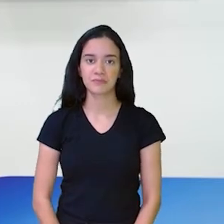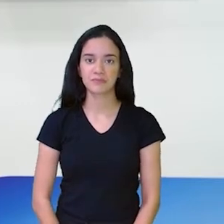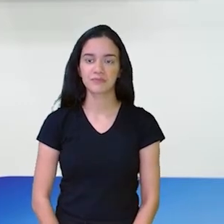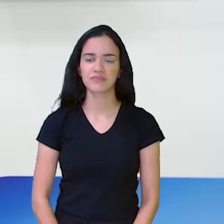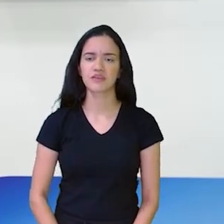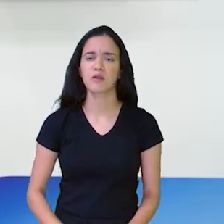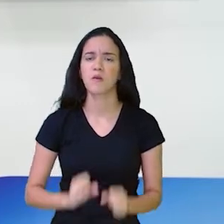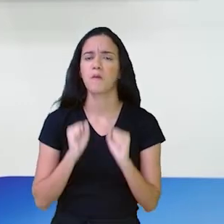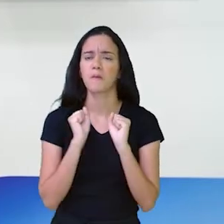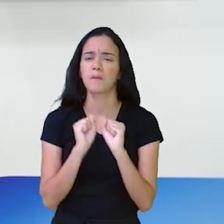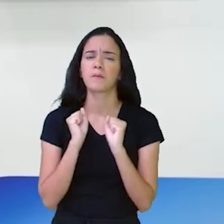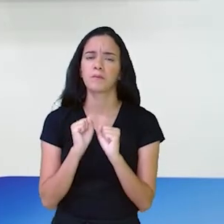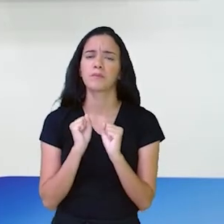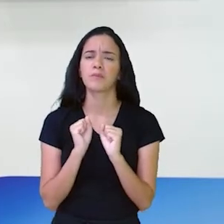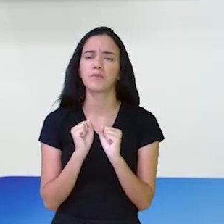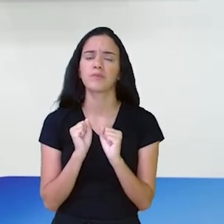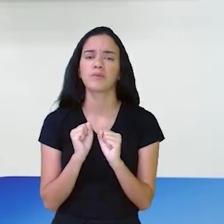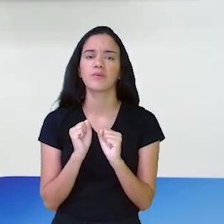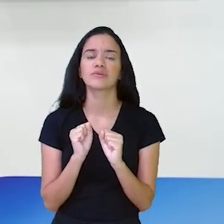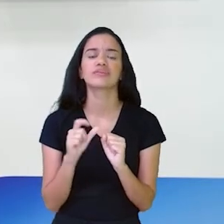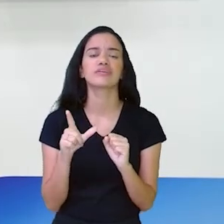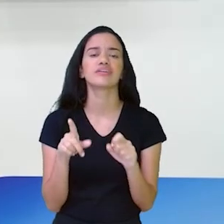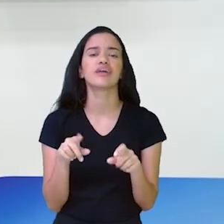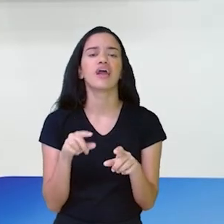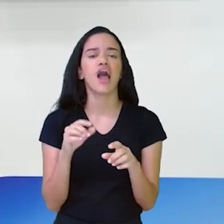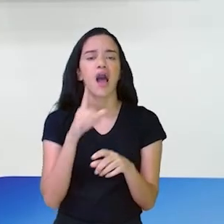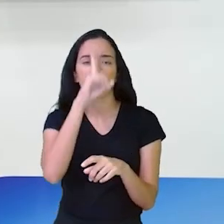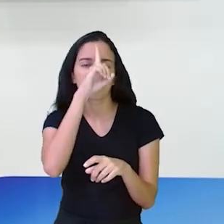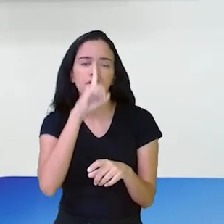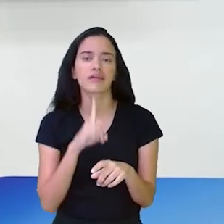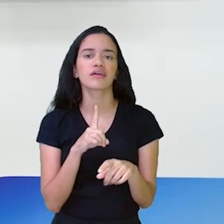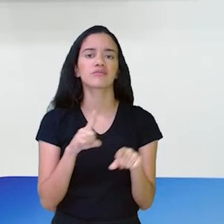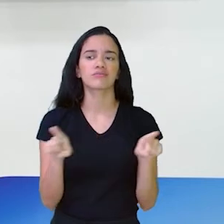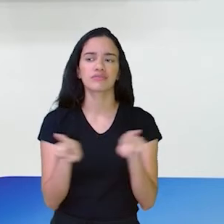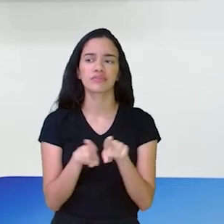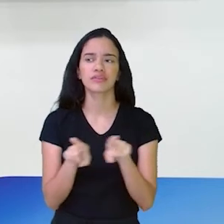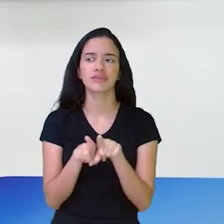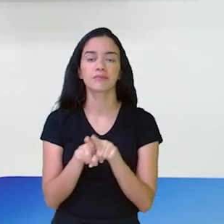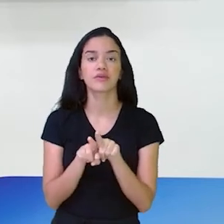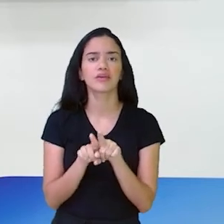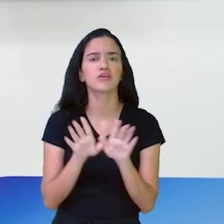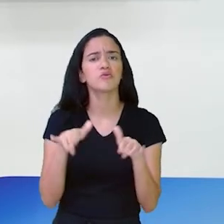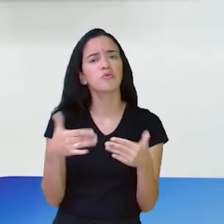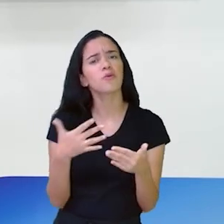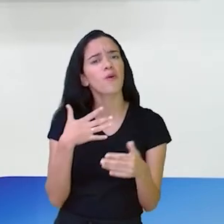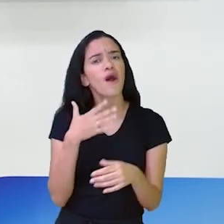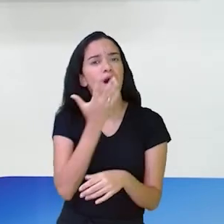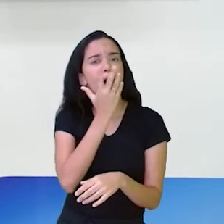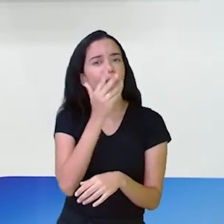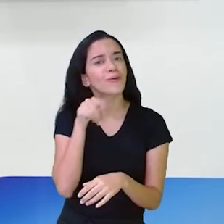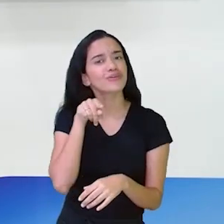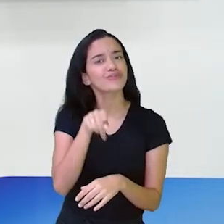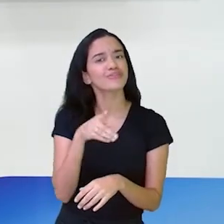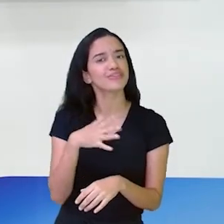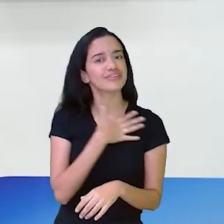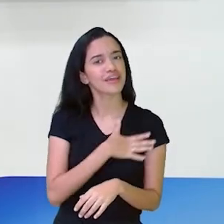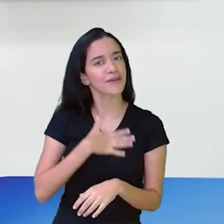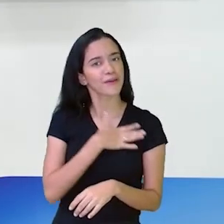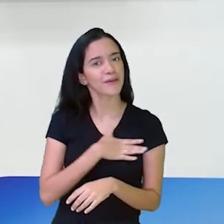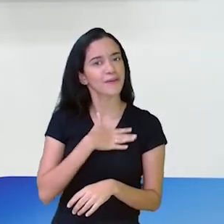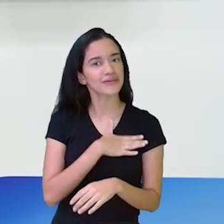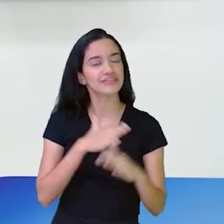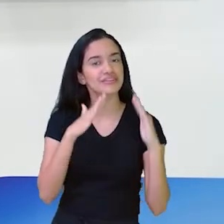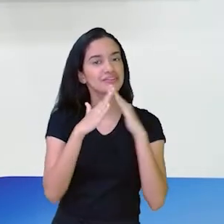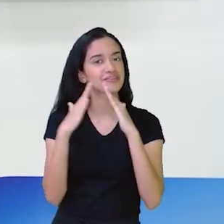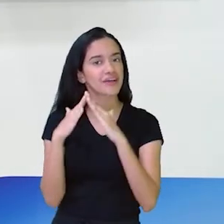Você pode colocar também outro aqui amarelo. E você, qual a cor que você gosta aí na sua casa? Eu